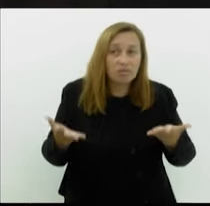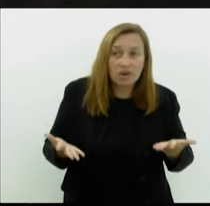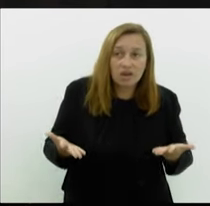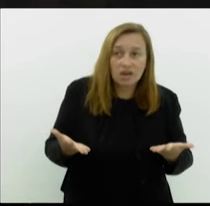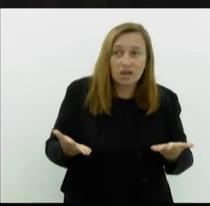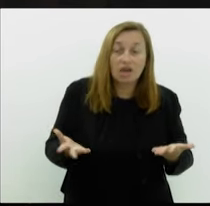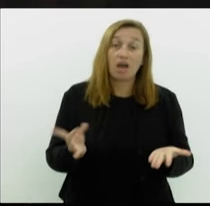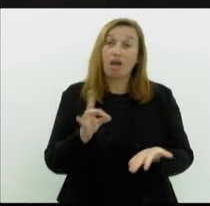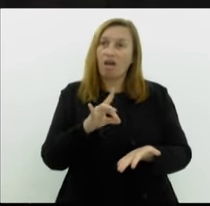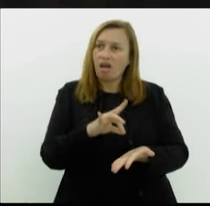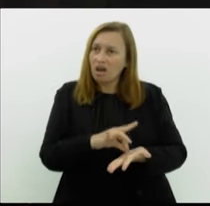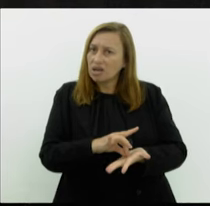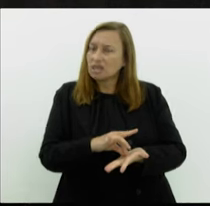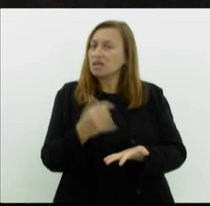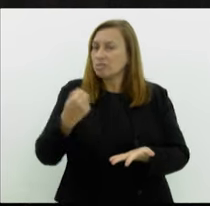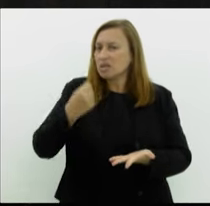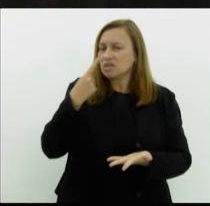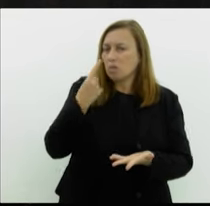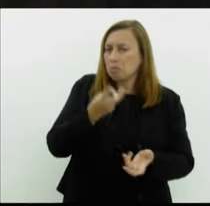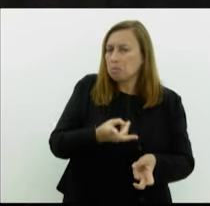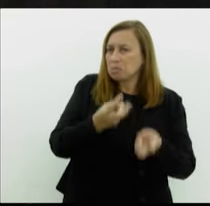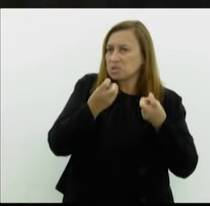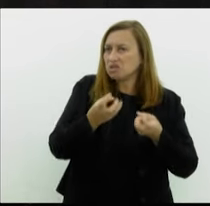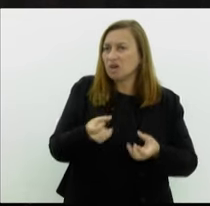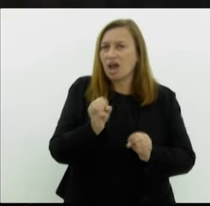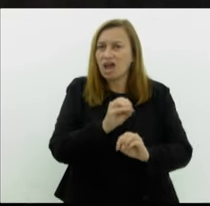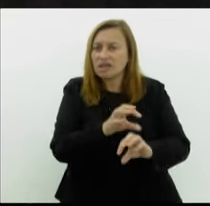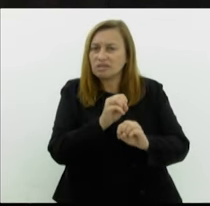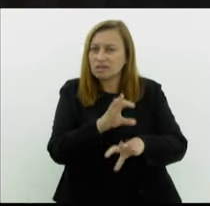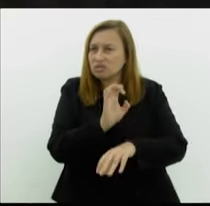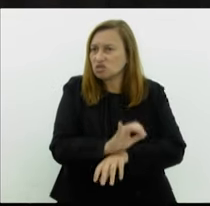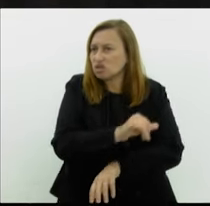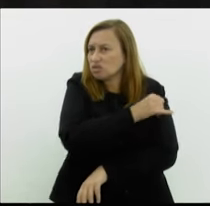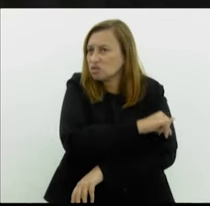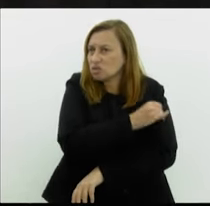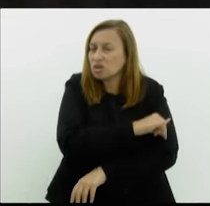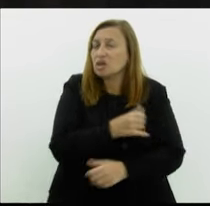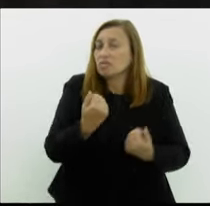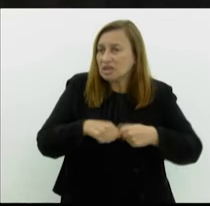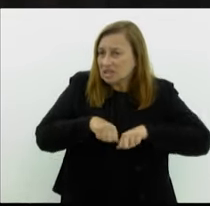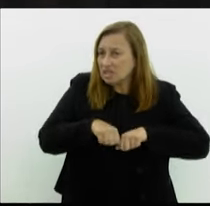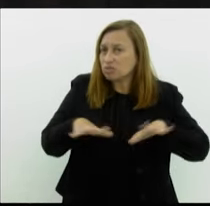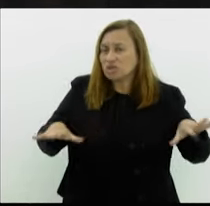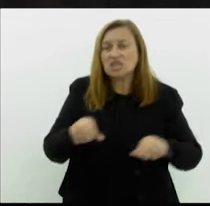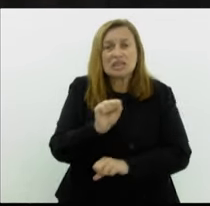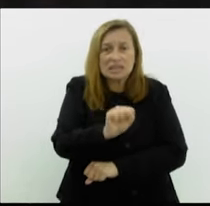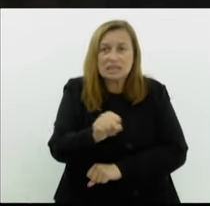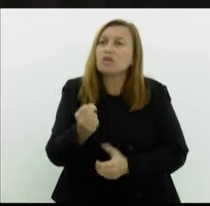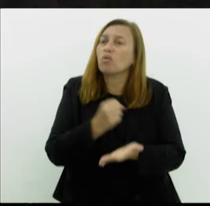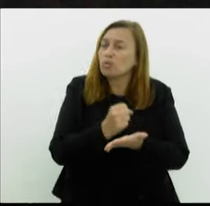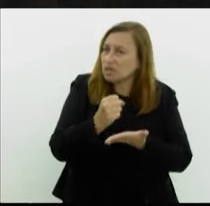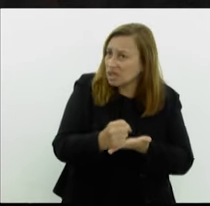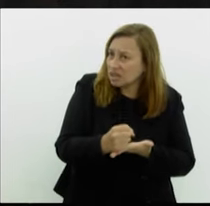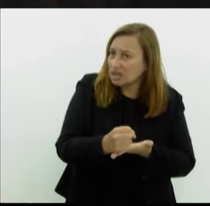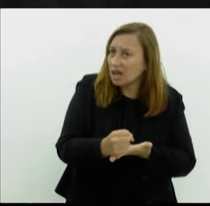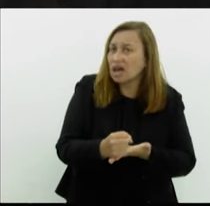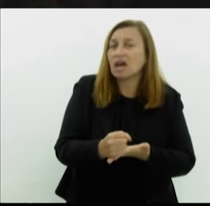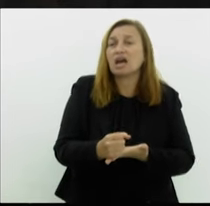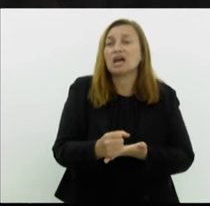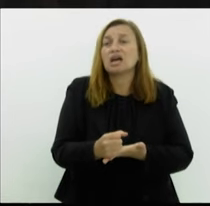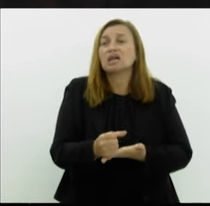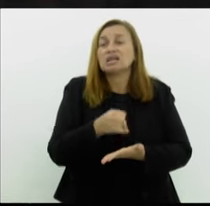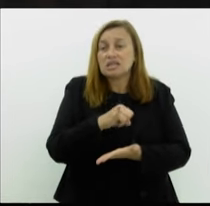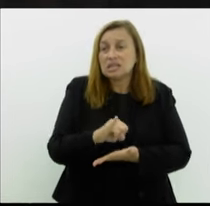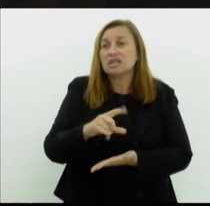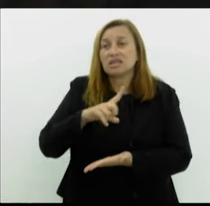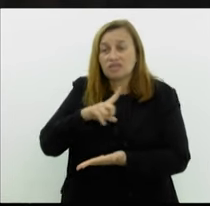a realidade tem que ser vista. A educação do Estado do Rio de Janeiro tem que expandir, tem que contratar nos casos de vacância, os